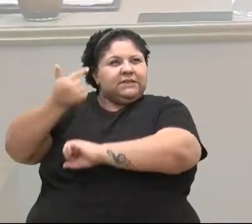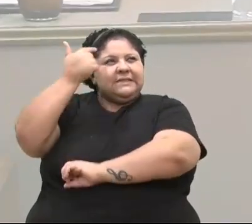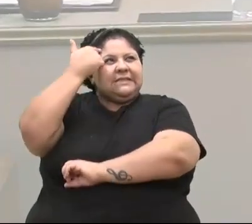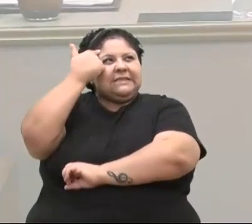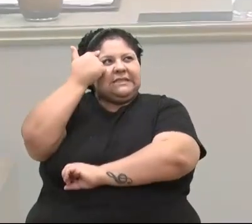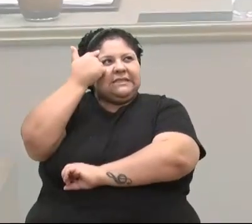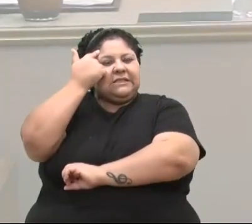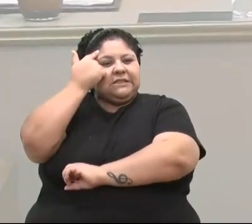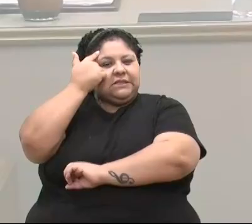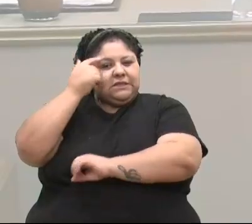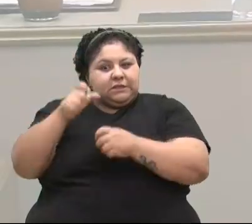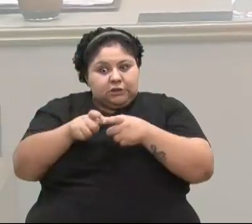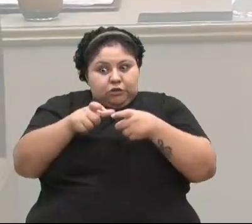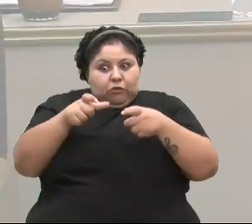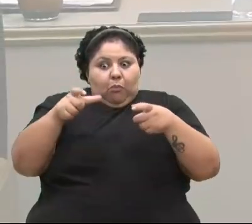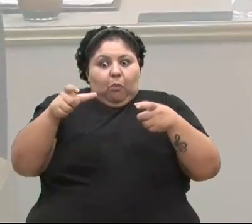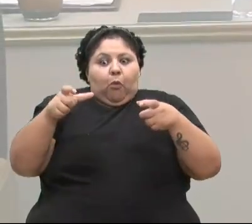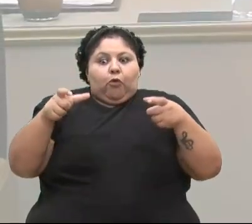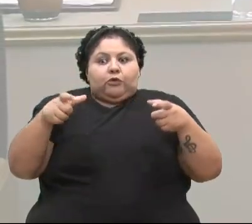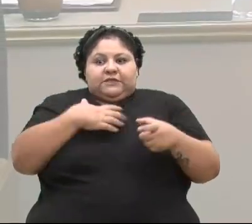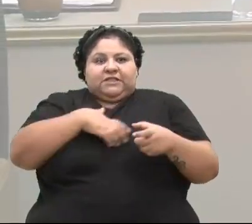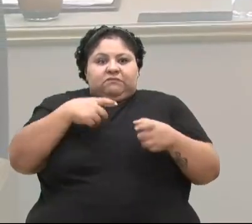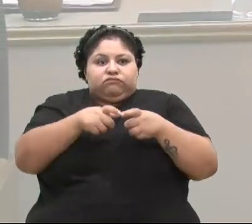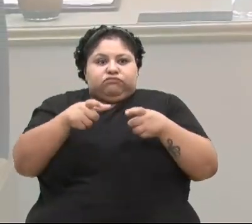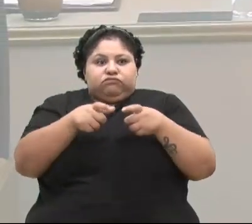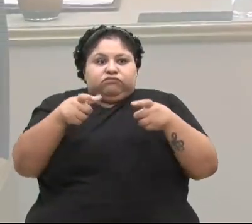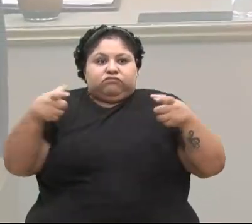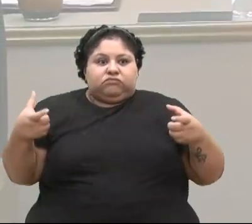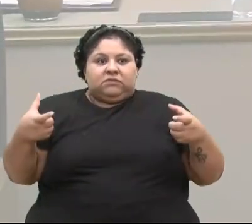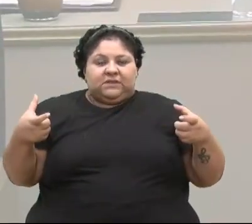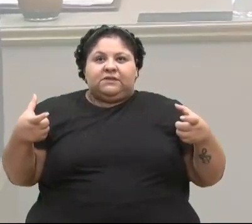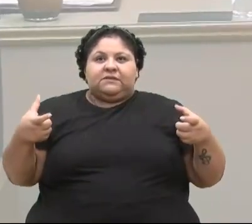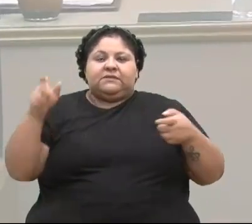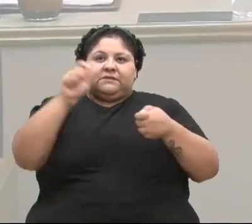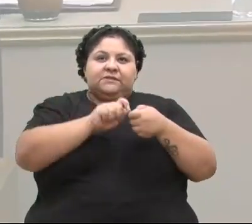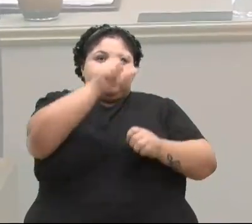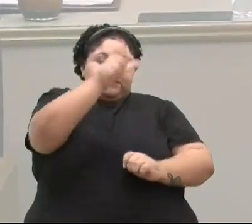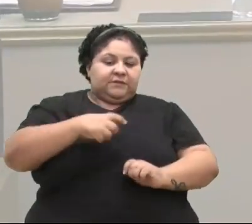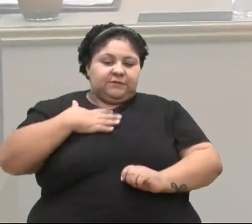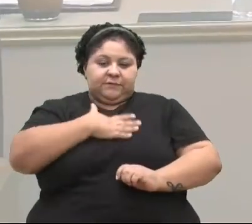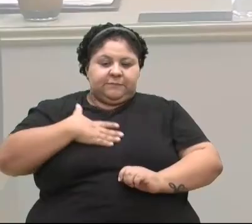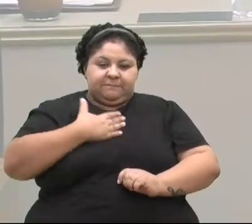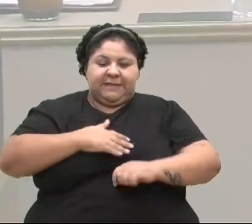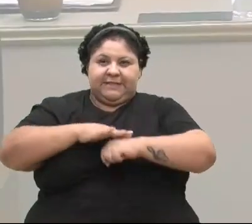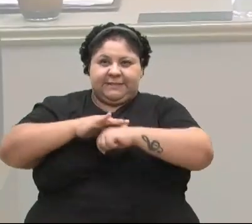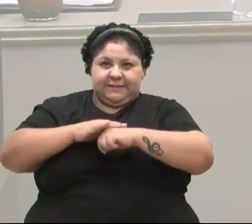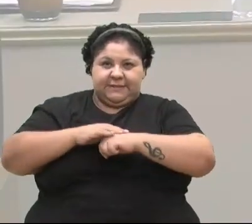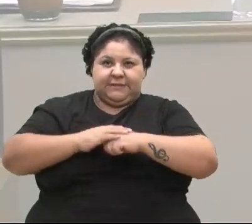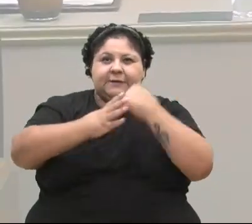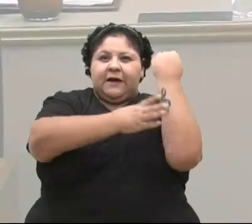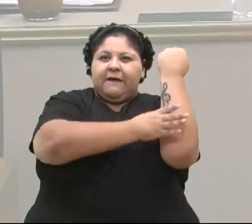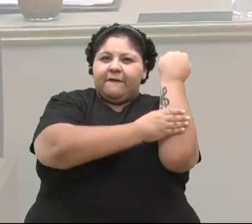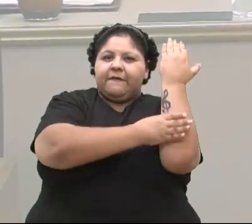de forma exagerada os estímulos, ativando todo o sistema nervoso para fazer a pessoa sentir mais dor. A